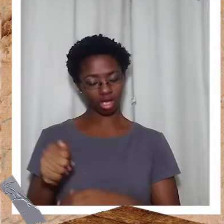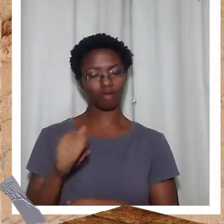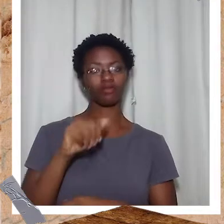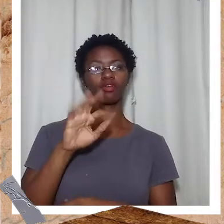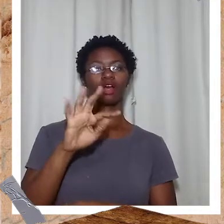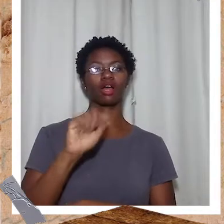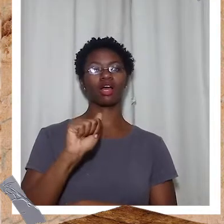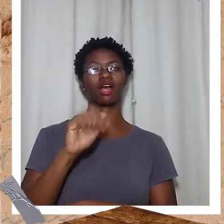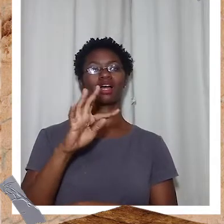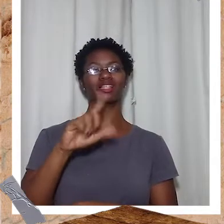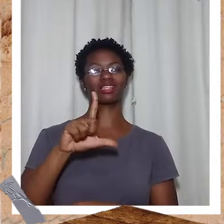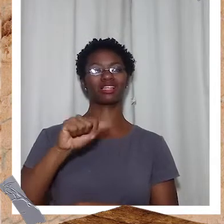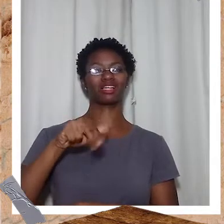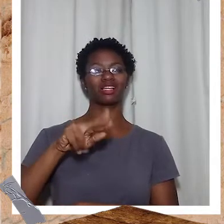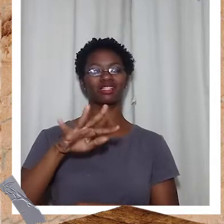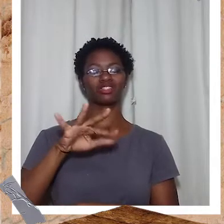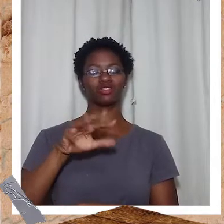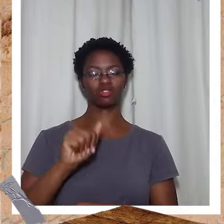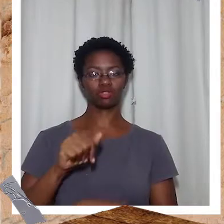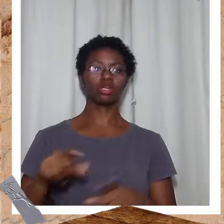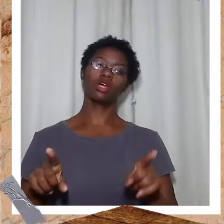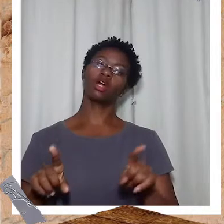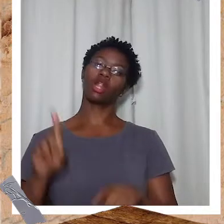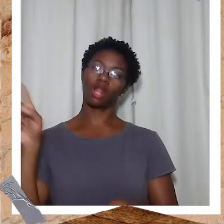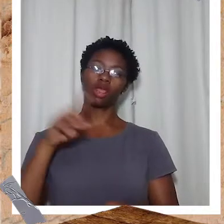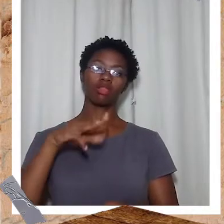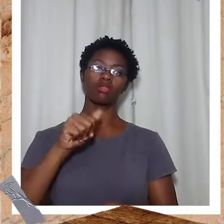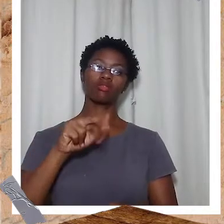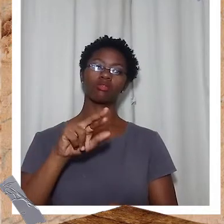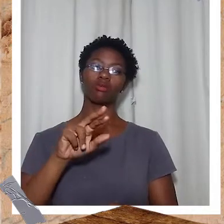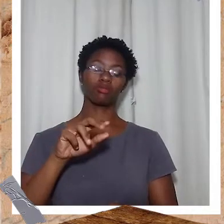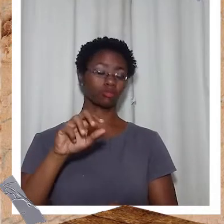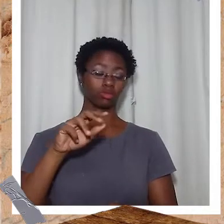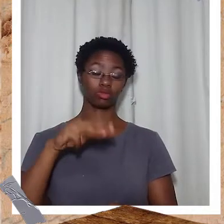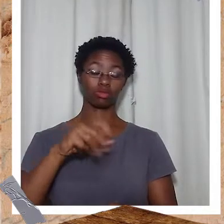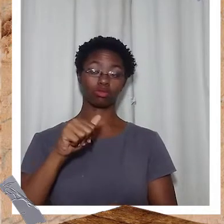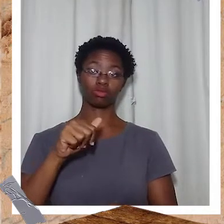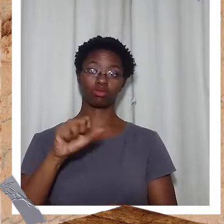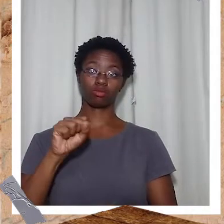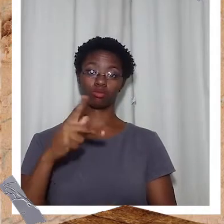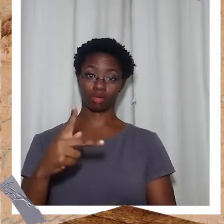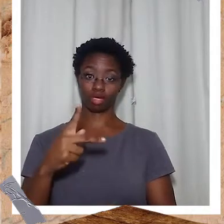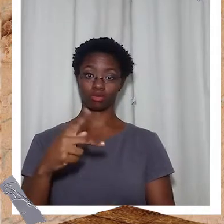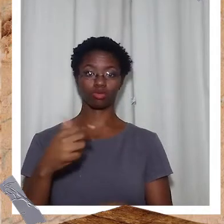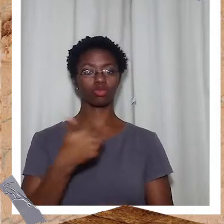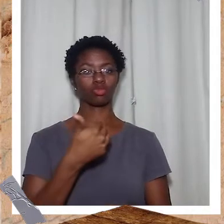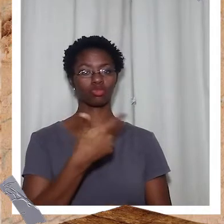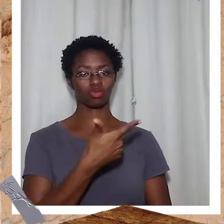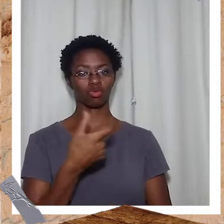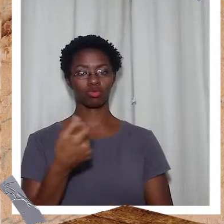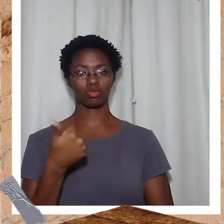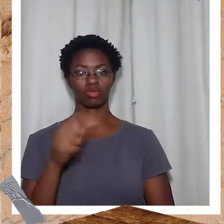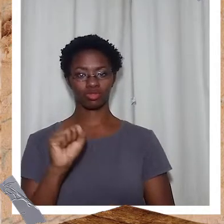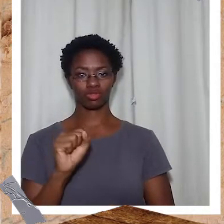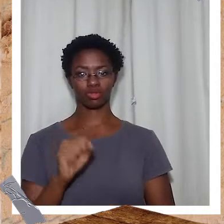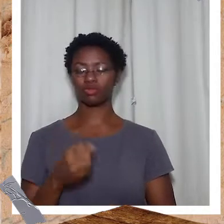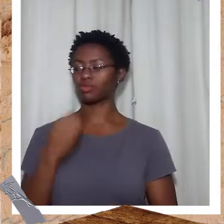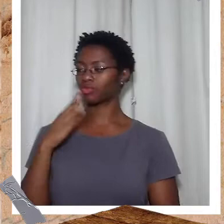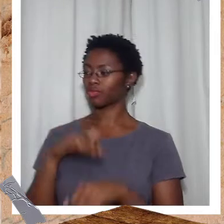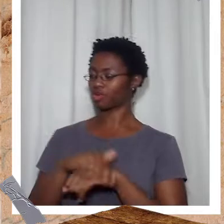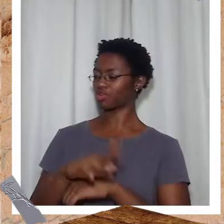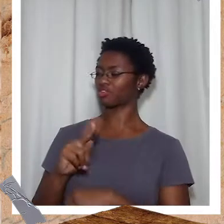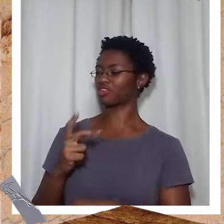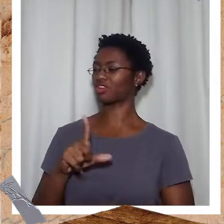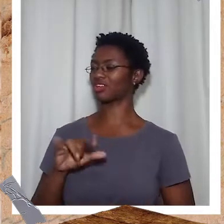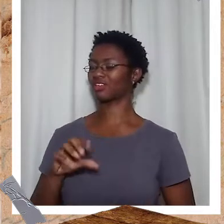e no Tomiotaki, no Instituto Tomiotaki, em São Paulo, em 2018. Boa noite, Hélio. Boa noite,